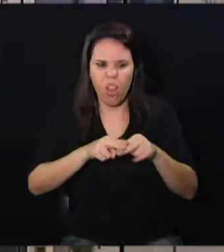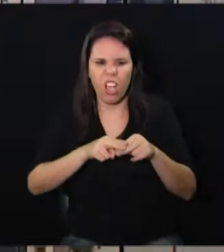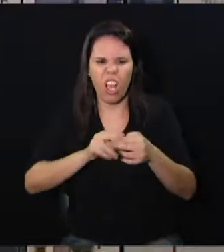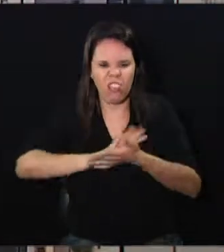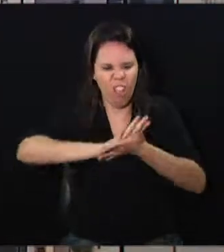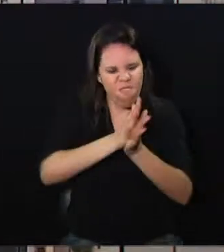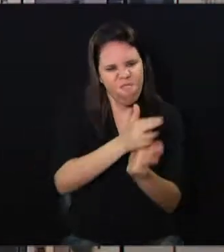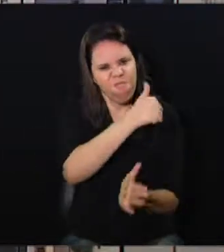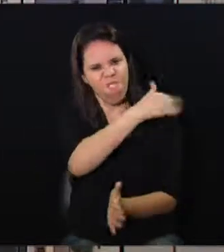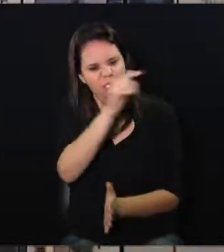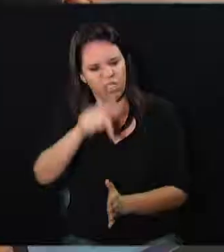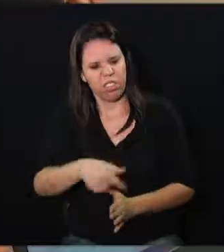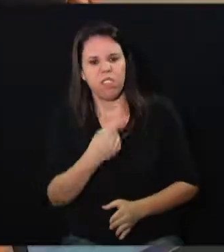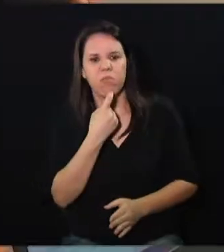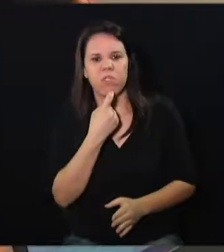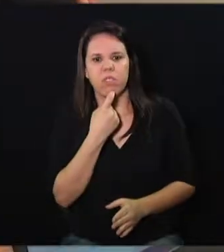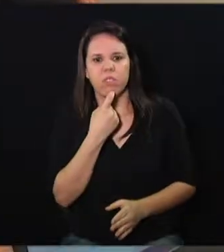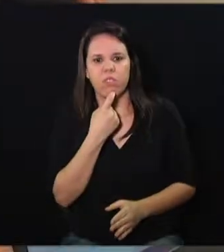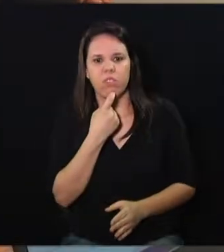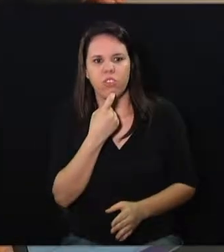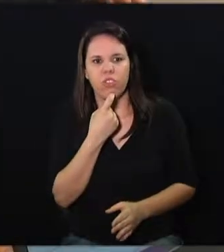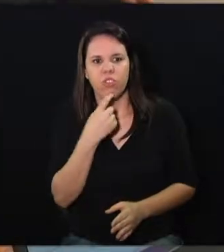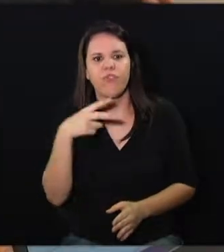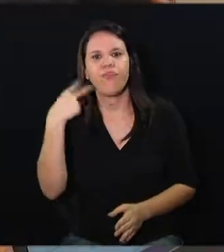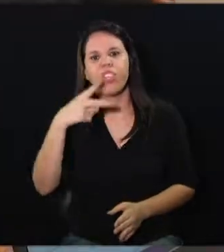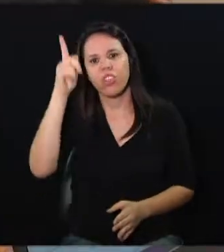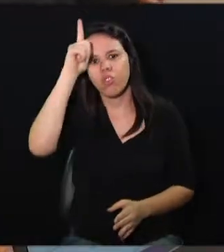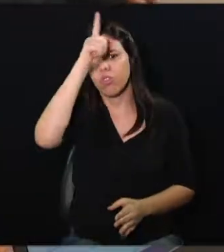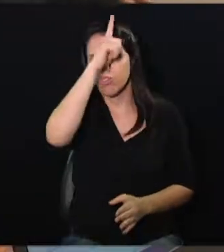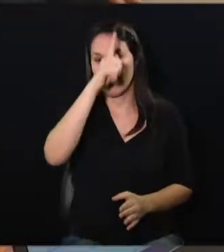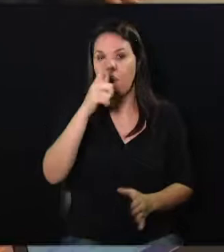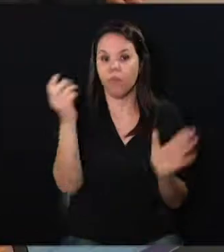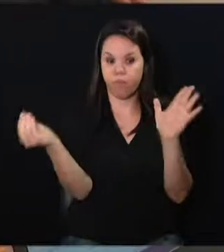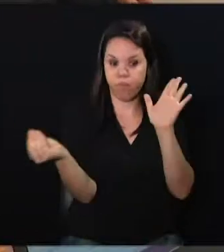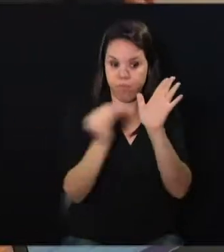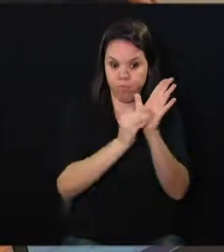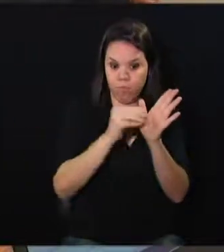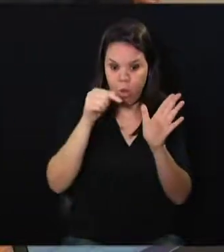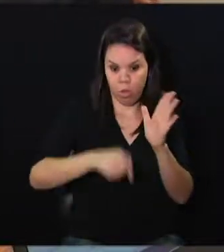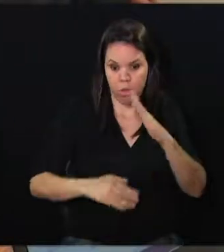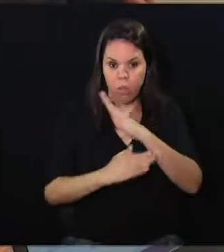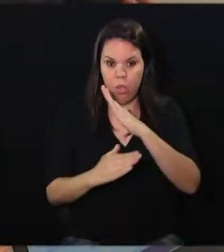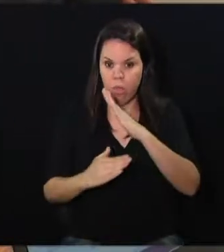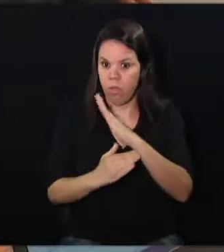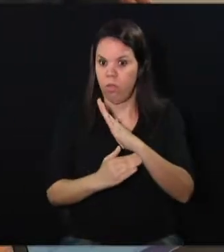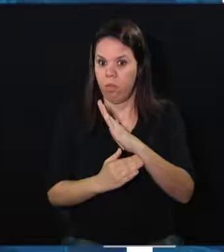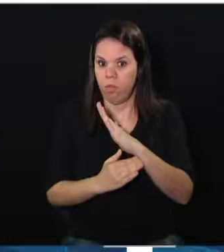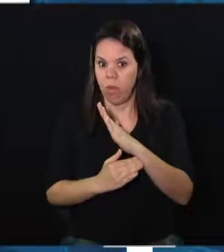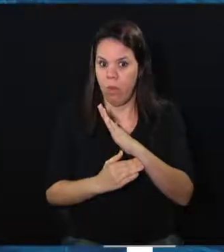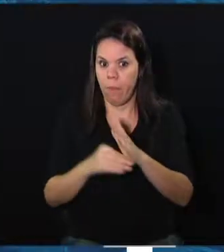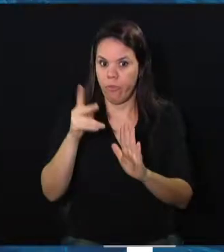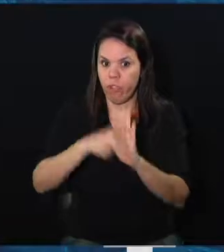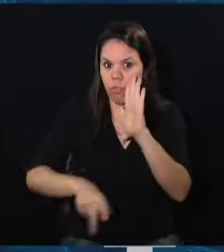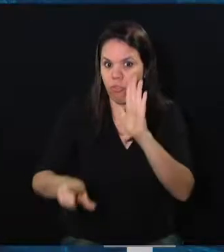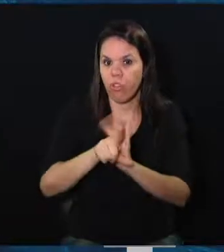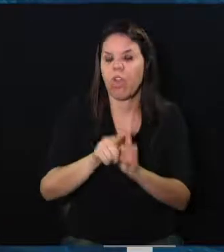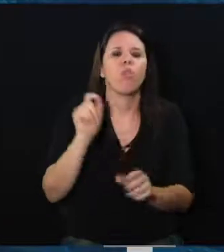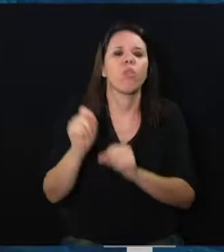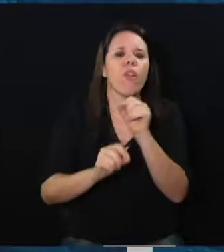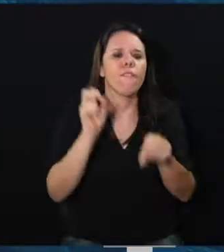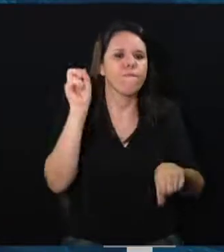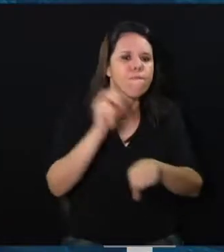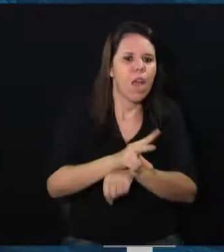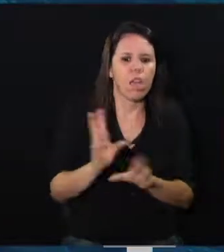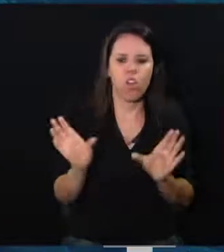município de Campinas. O vereador Gustavo Peta protocolou na Câmara um projeto de lei que veda a nomeação para cargos